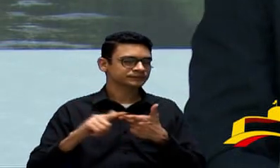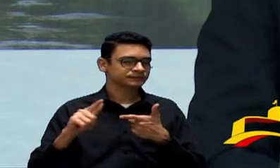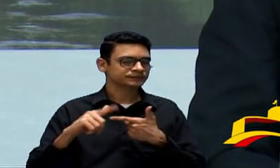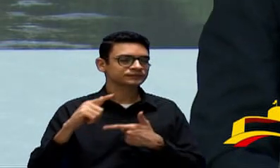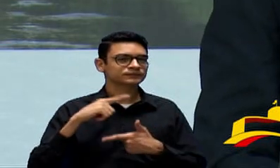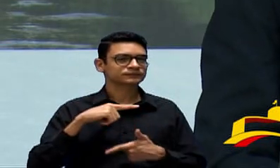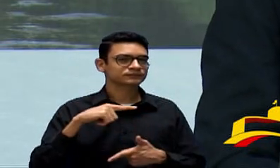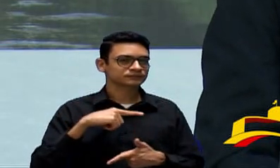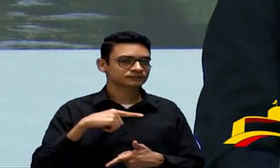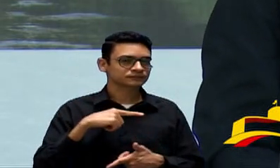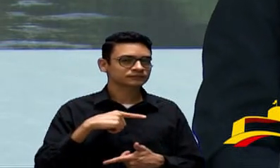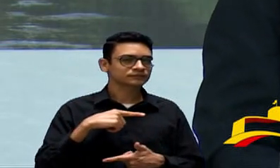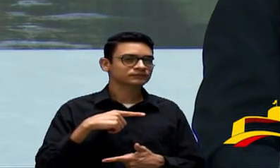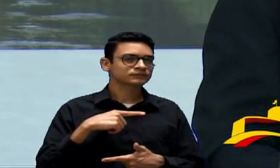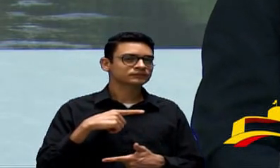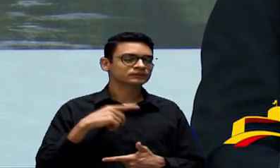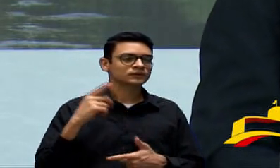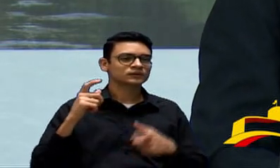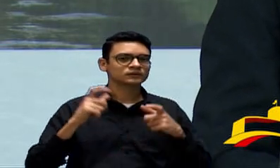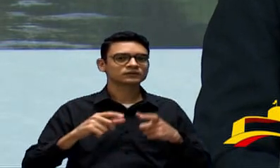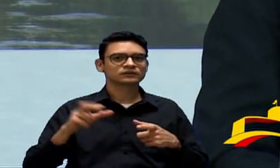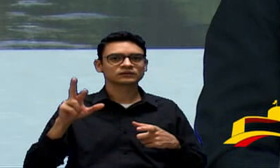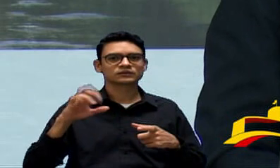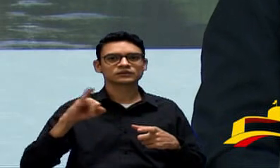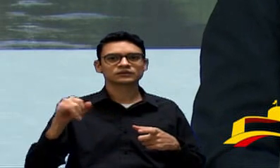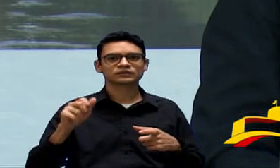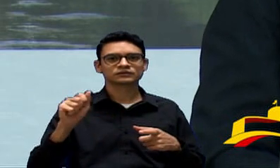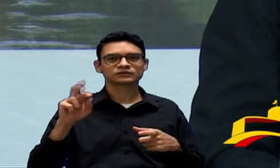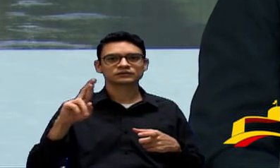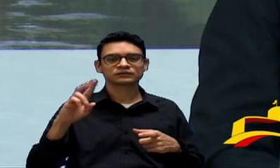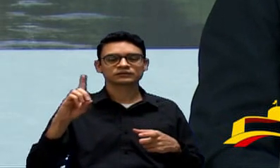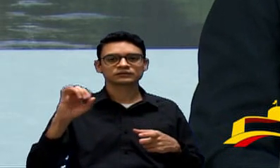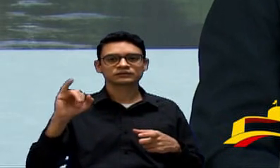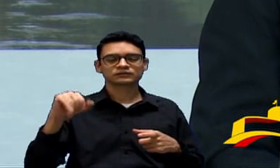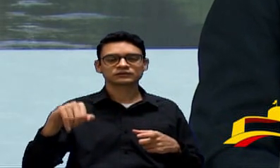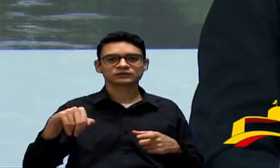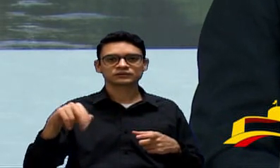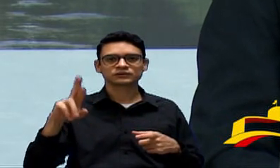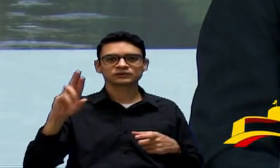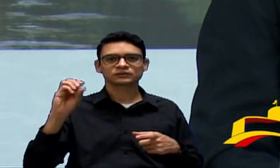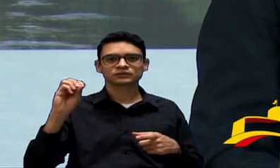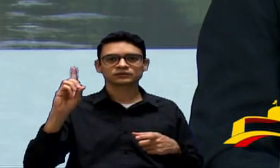Jardim Rodrigo, na creche, na 117,